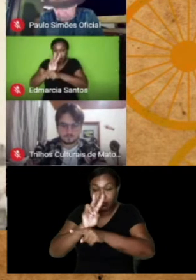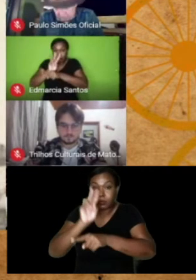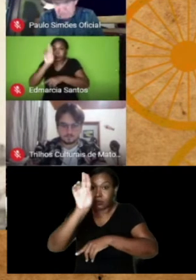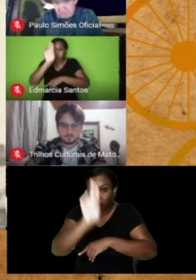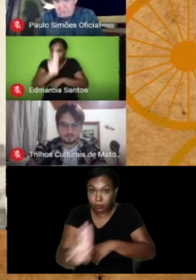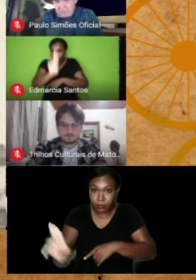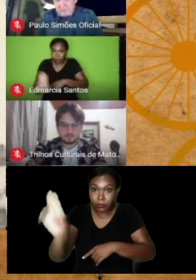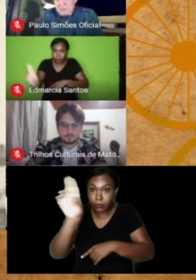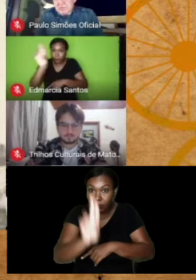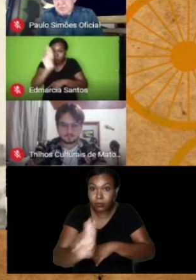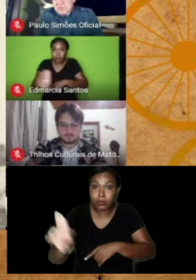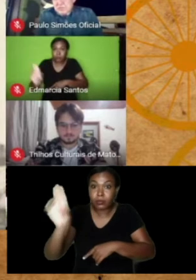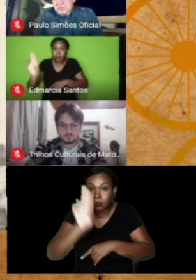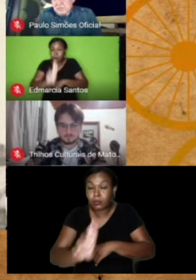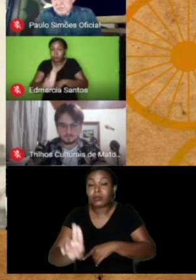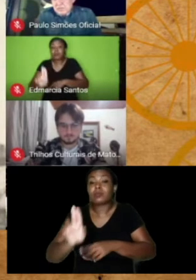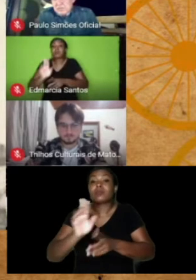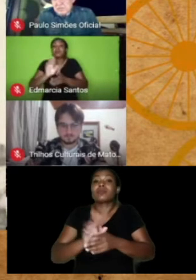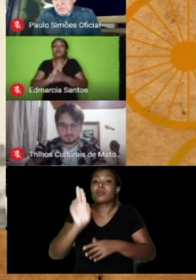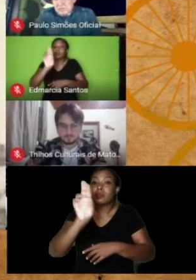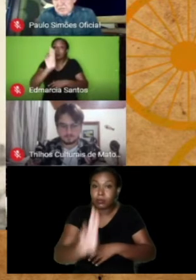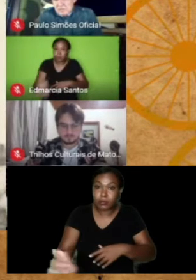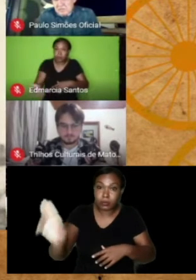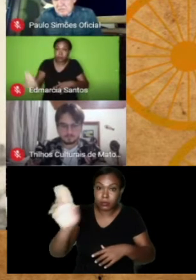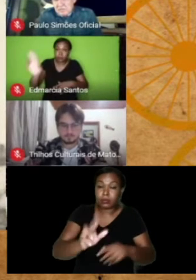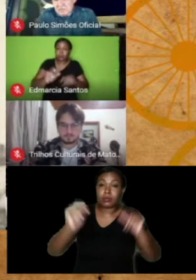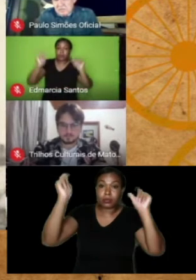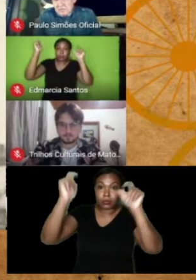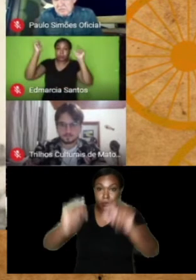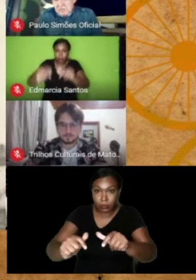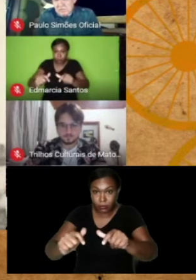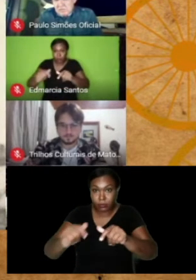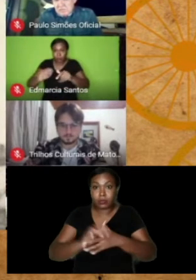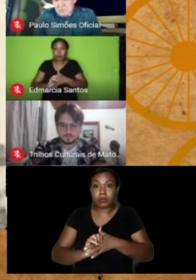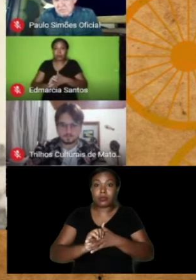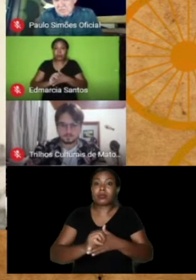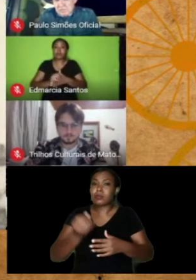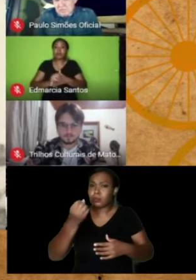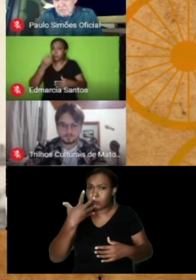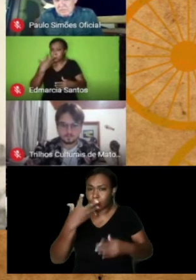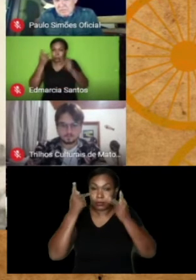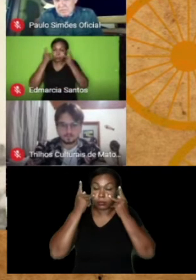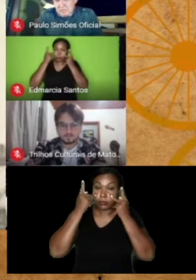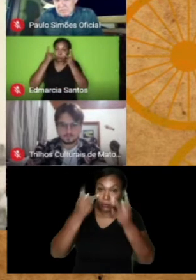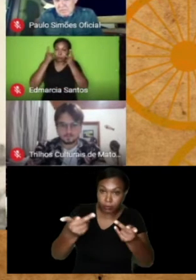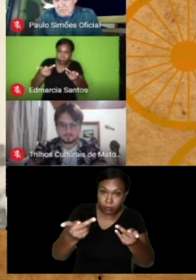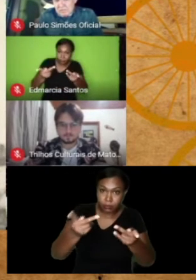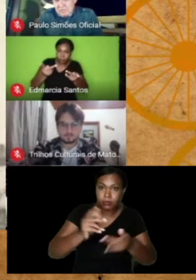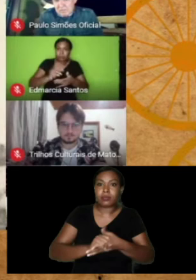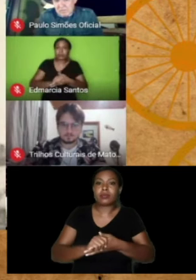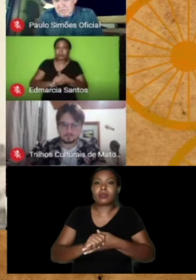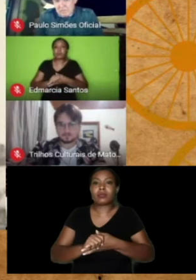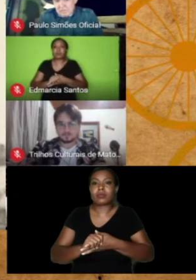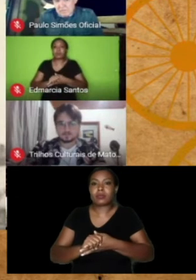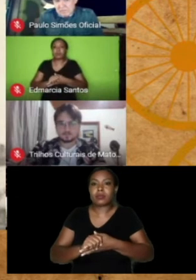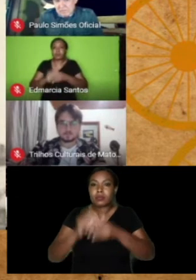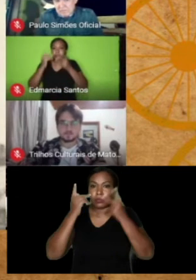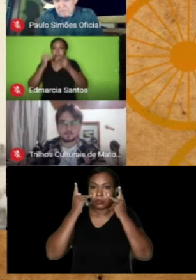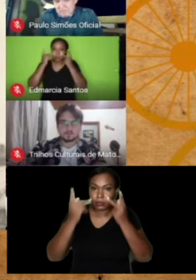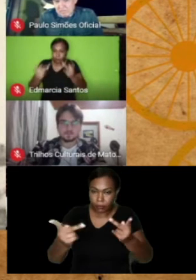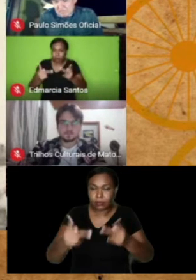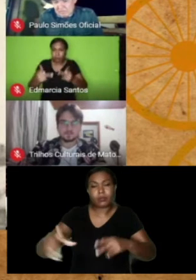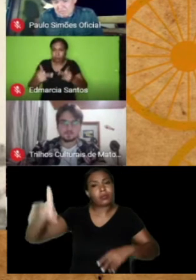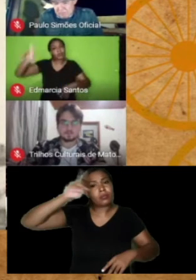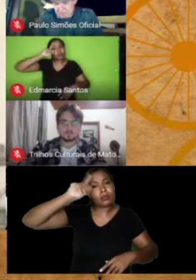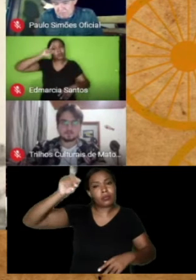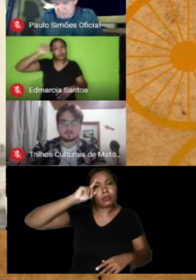né? Boa utilização para esses locais, que esses locais sejam muito bem visitados, né? Que faça parte do cotidiano